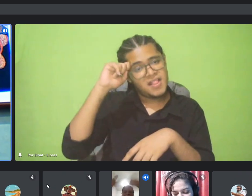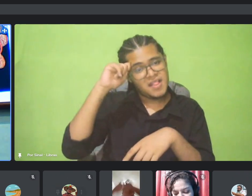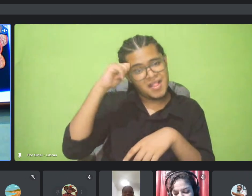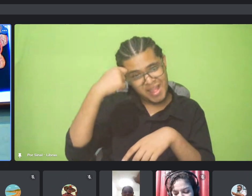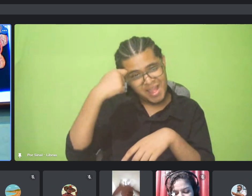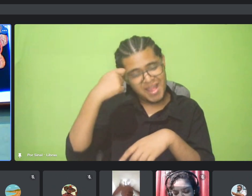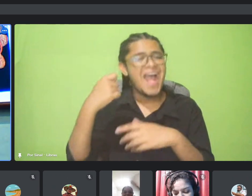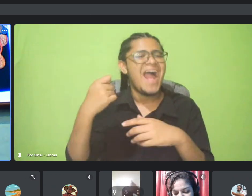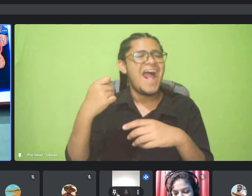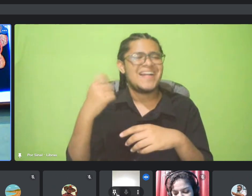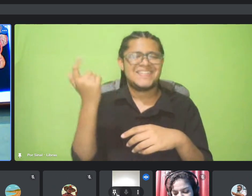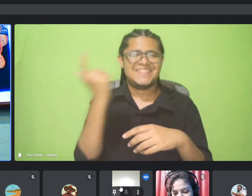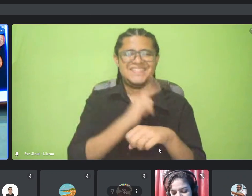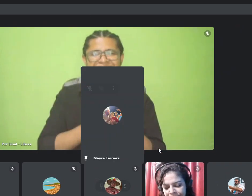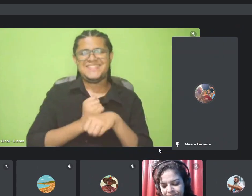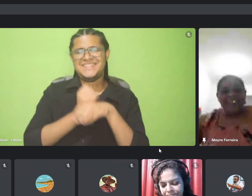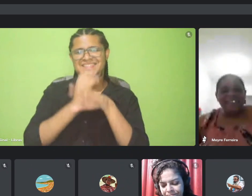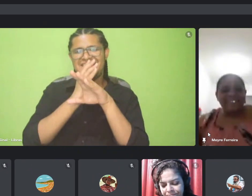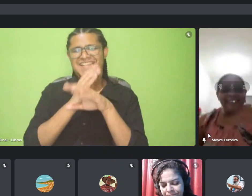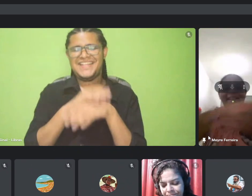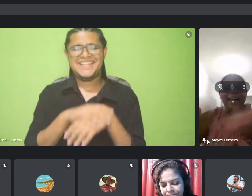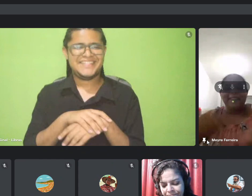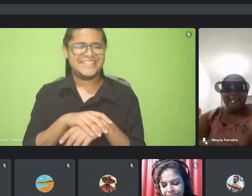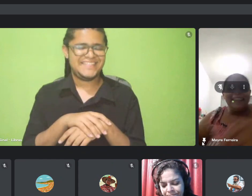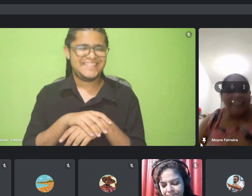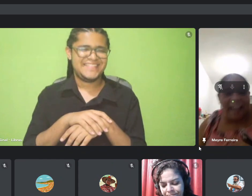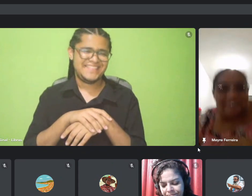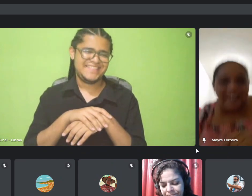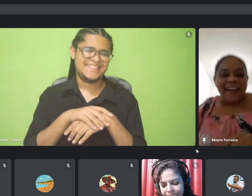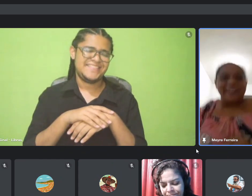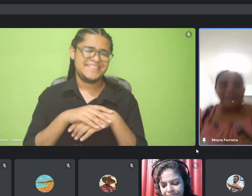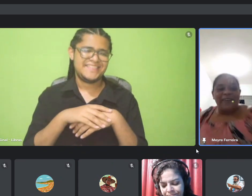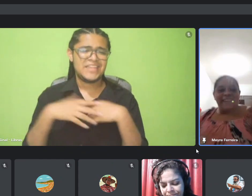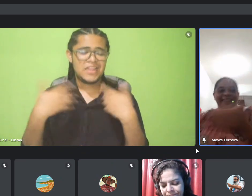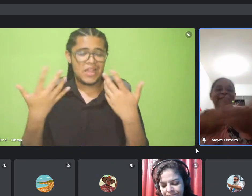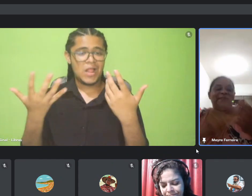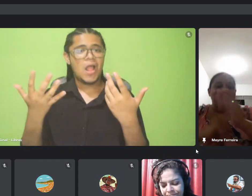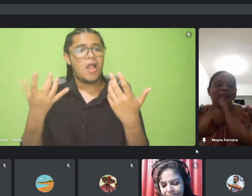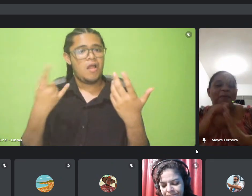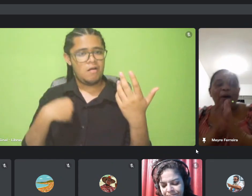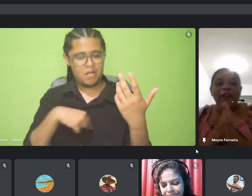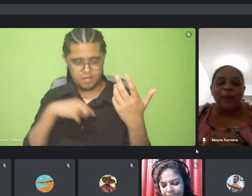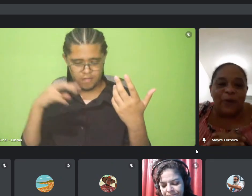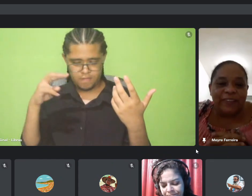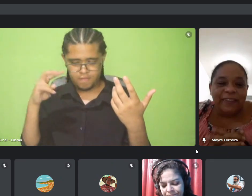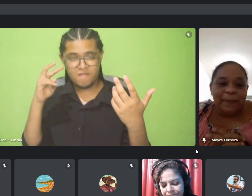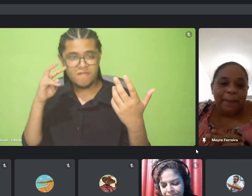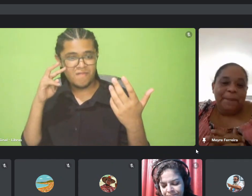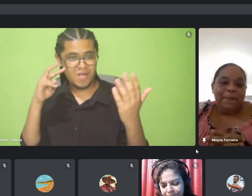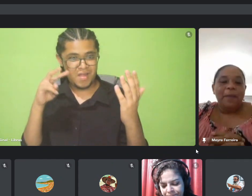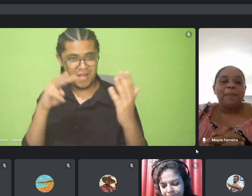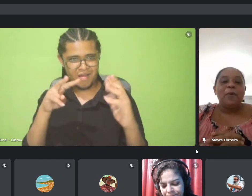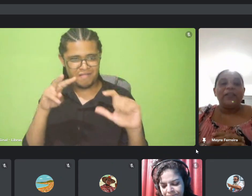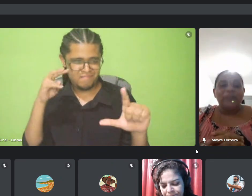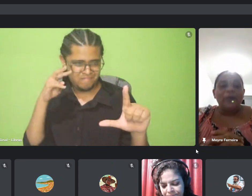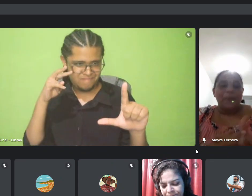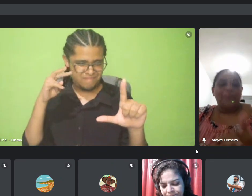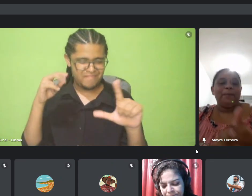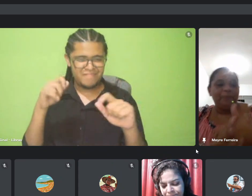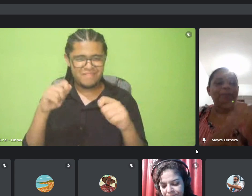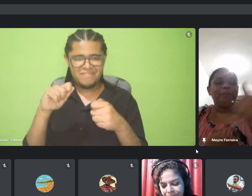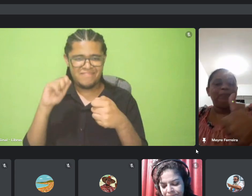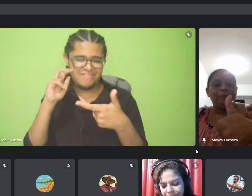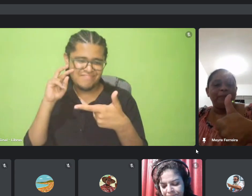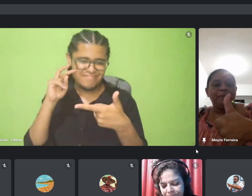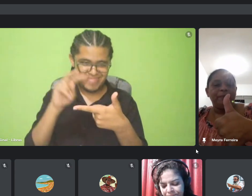Abril! Estamos aqui, trabalhando te vendo, te ouvindo. Pedir só o seguinte